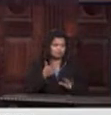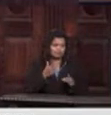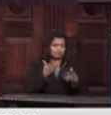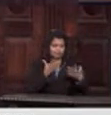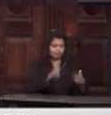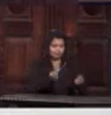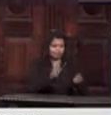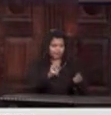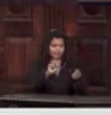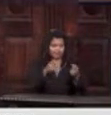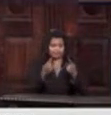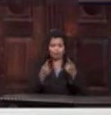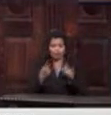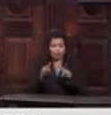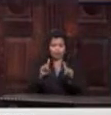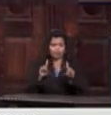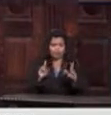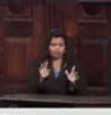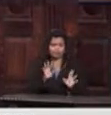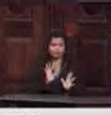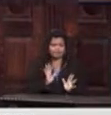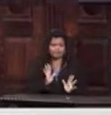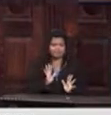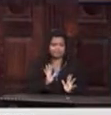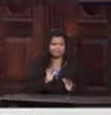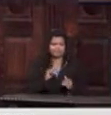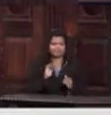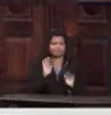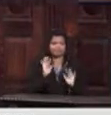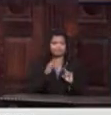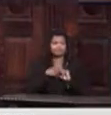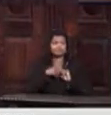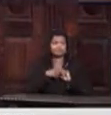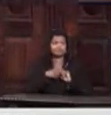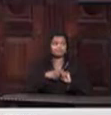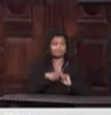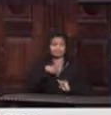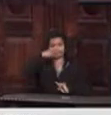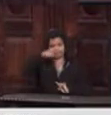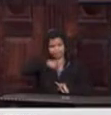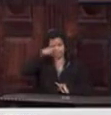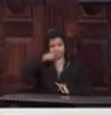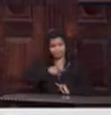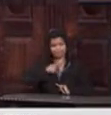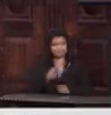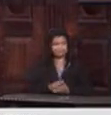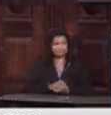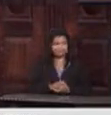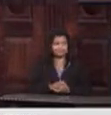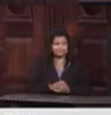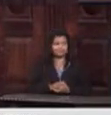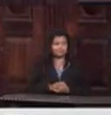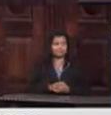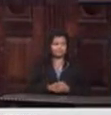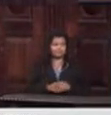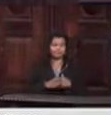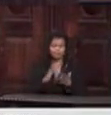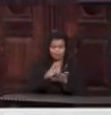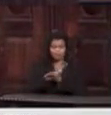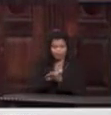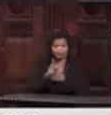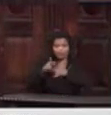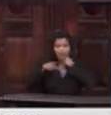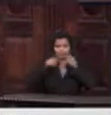por oportunismo, por vontade de faturar política e eleitoralmente, diziam o seguinte: olha, vamos transformar